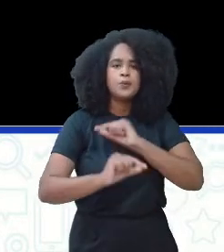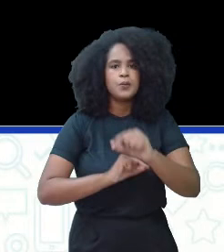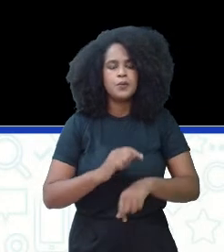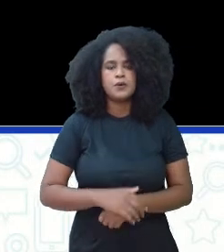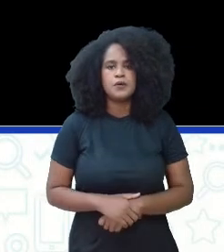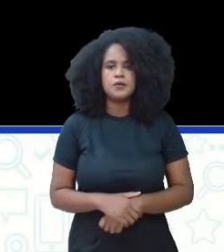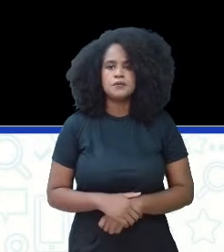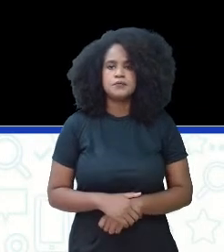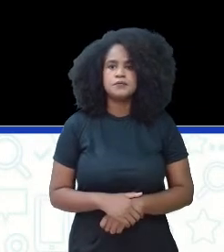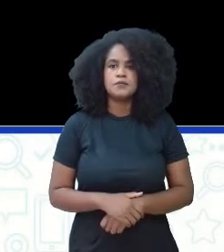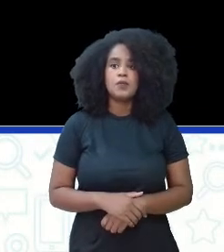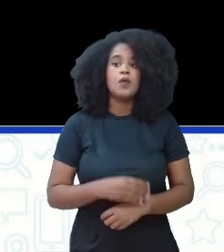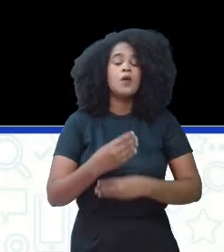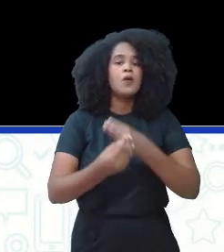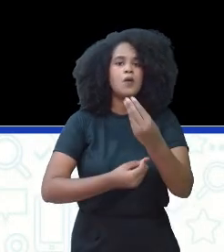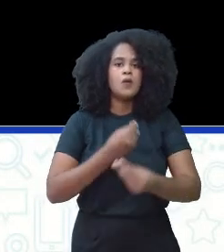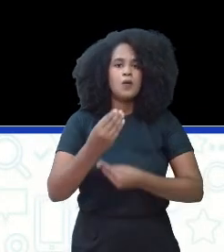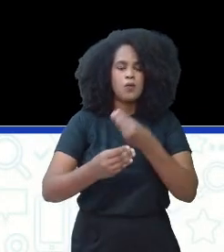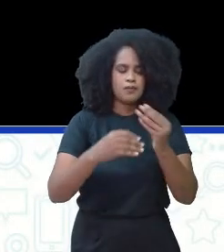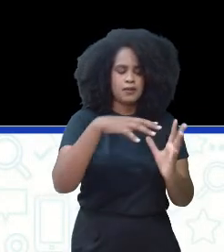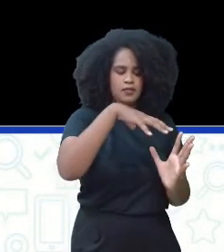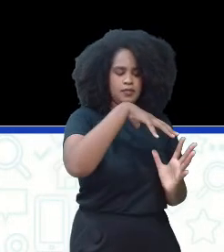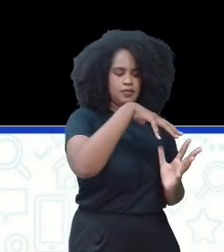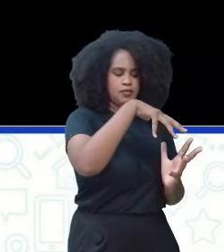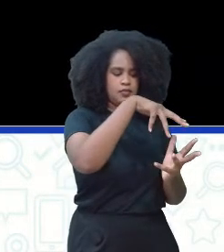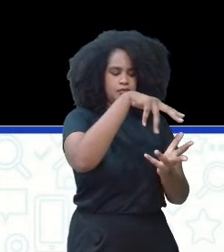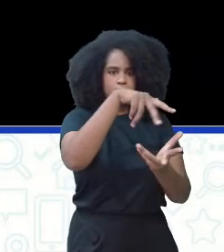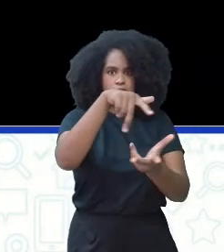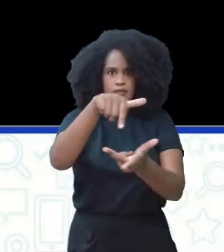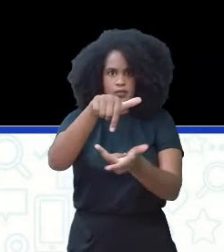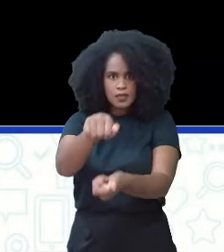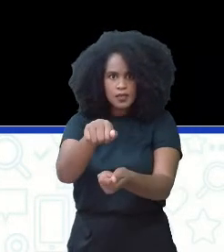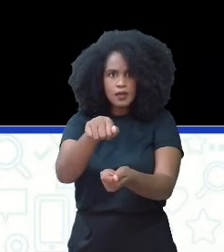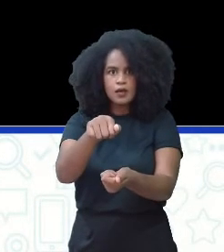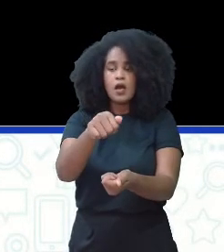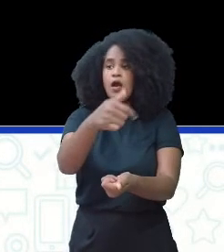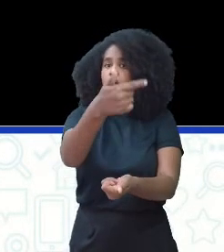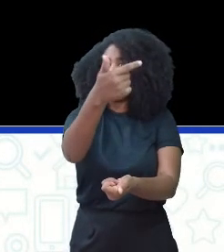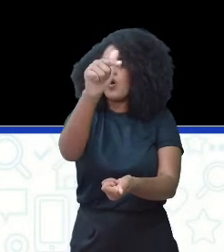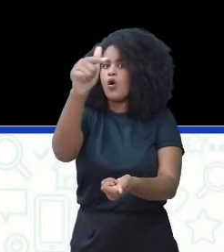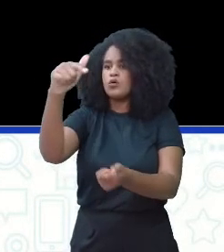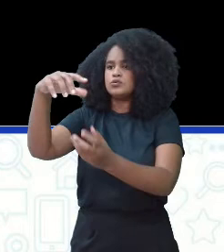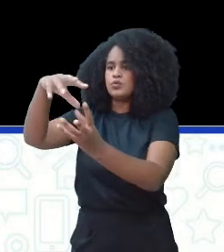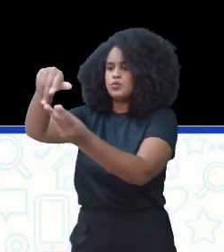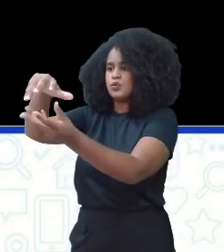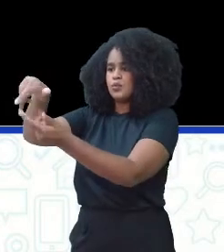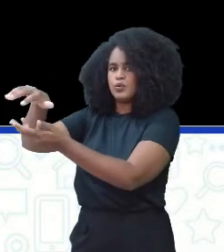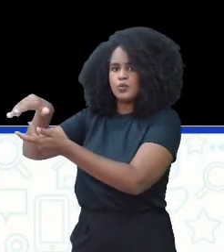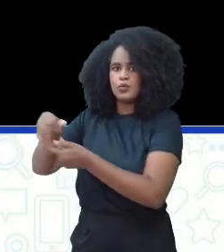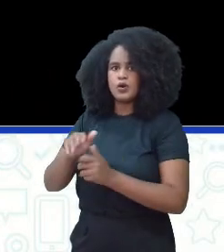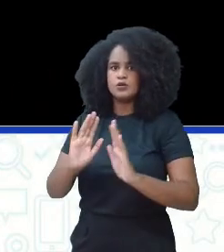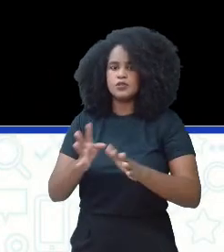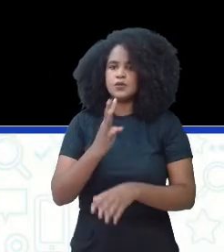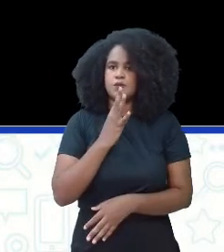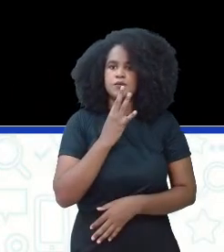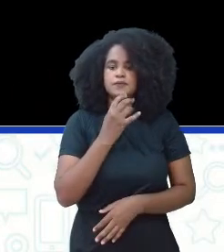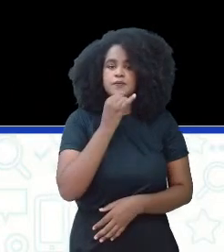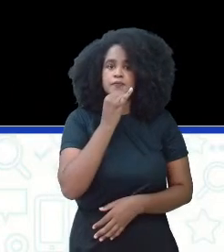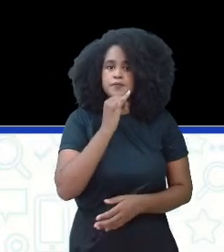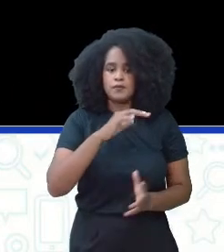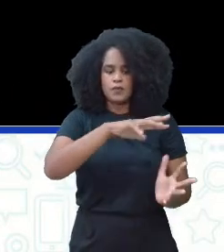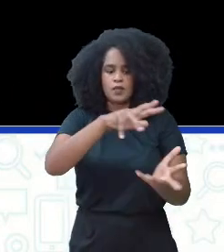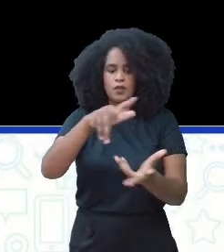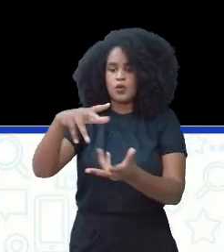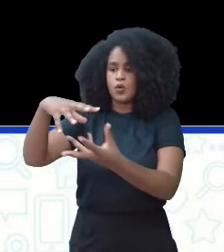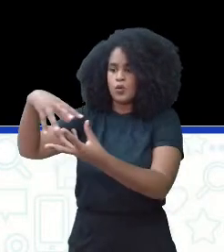né, a relação entre o tamanho da Terra e os outros astros que a gente já conhece, né? Ali tem a Lua e